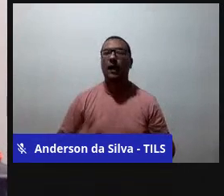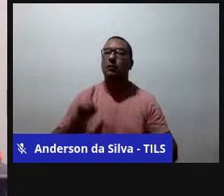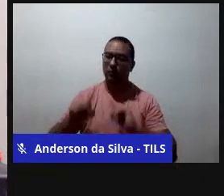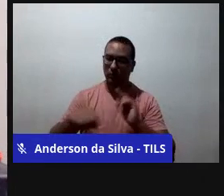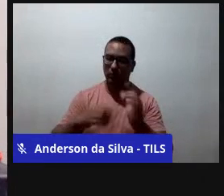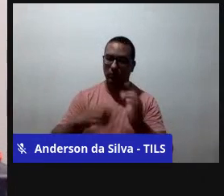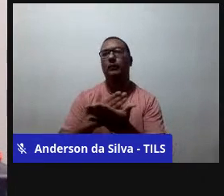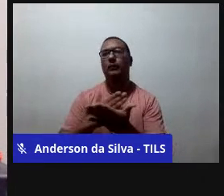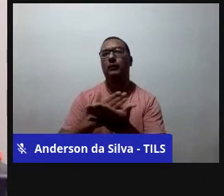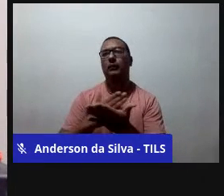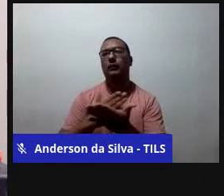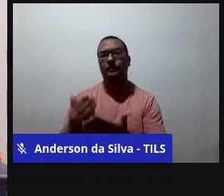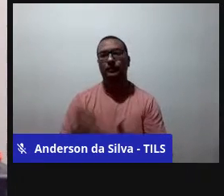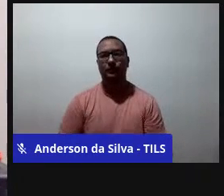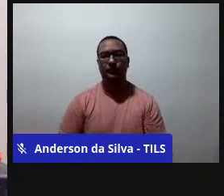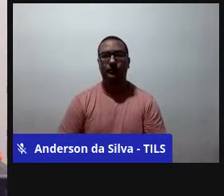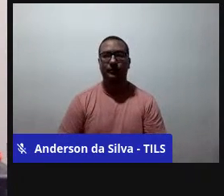né?